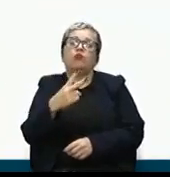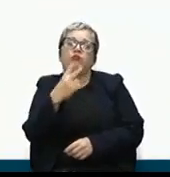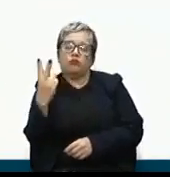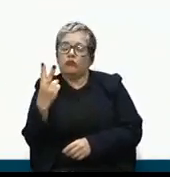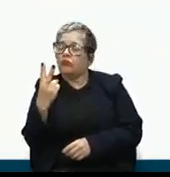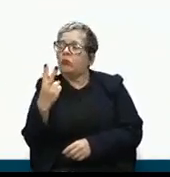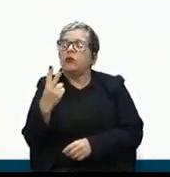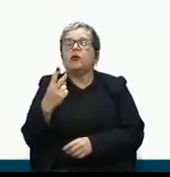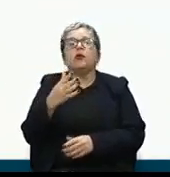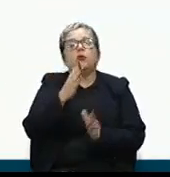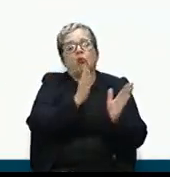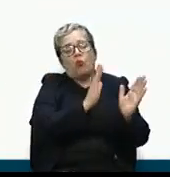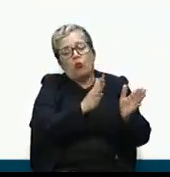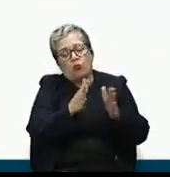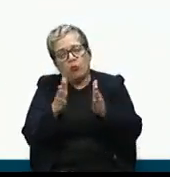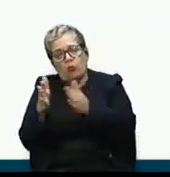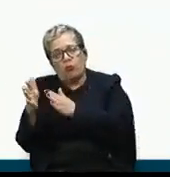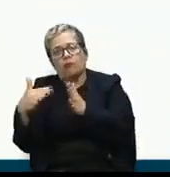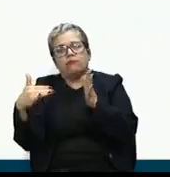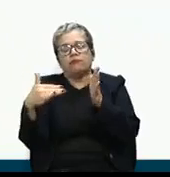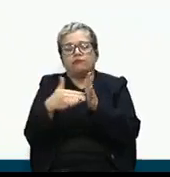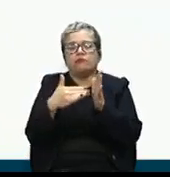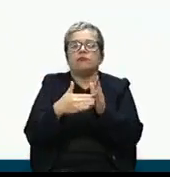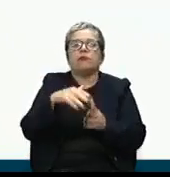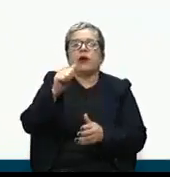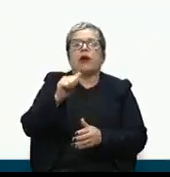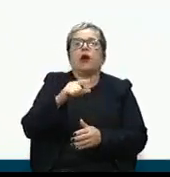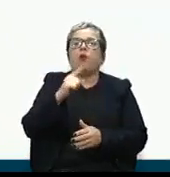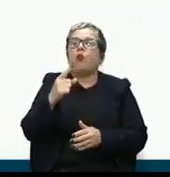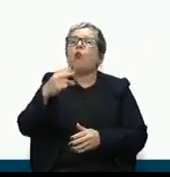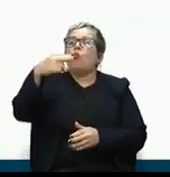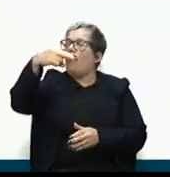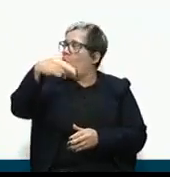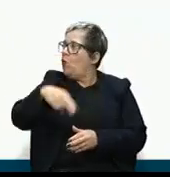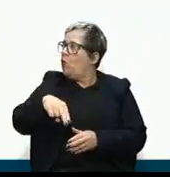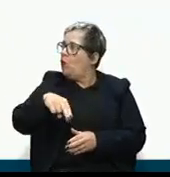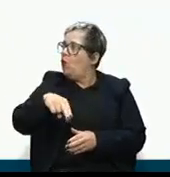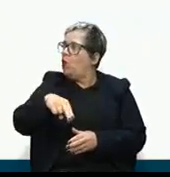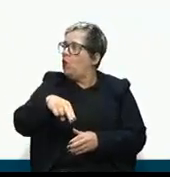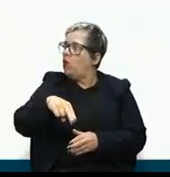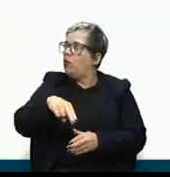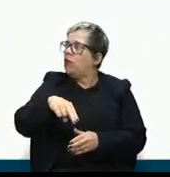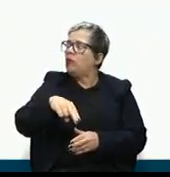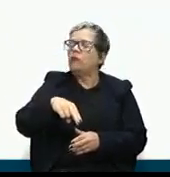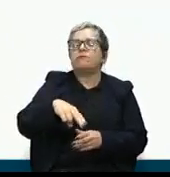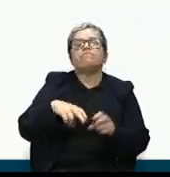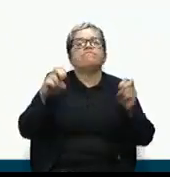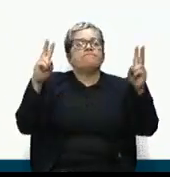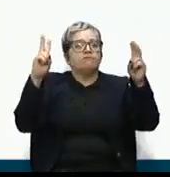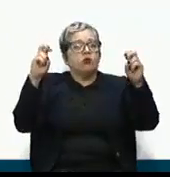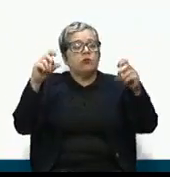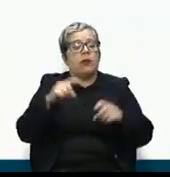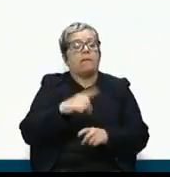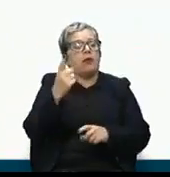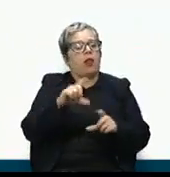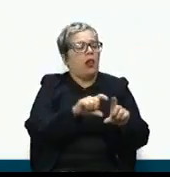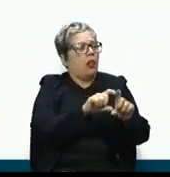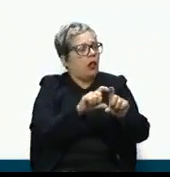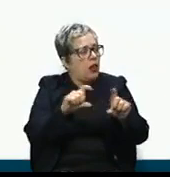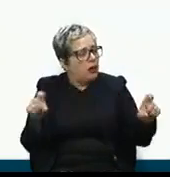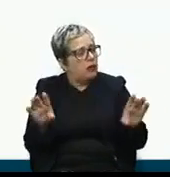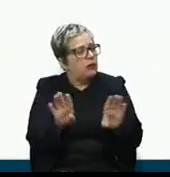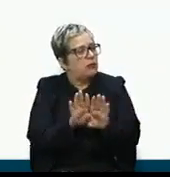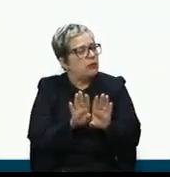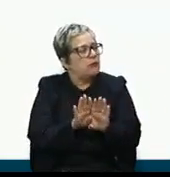A12 e assim sucessivamente até A1N, ou seja, o enésimo termo da primeira linha. E nós podemos